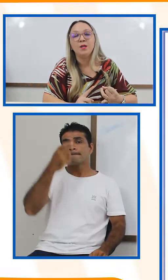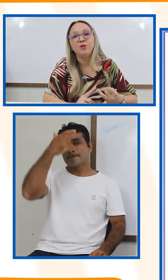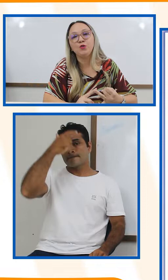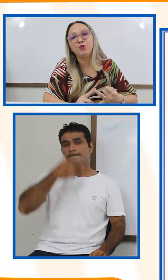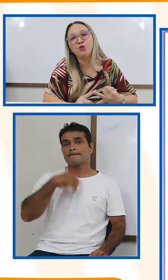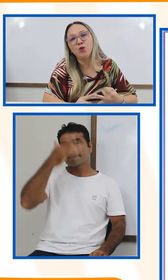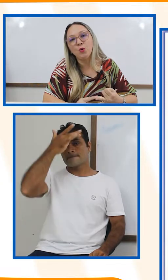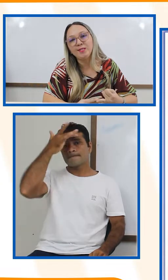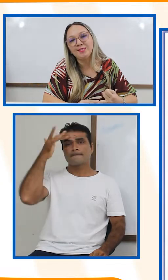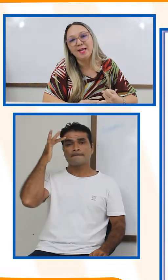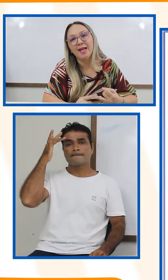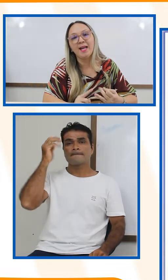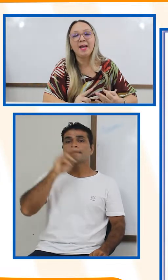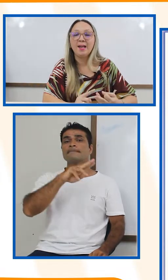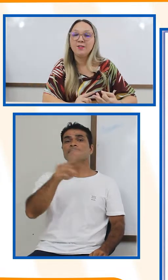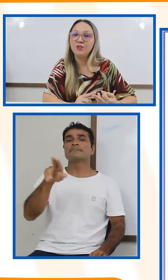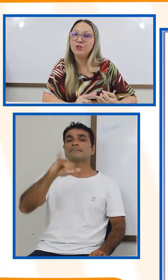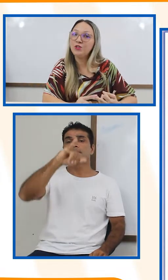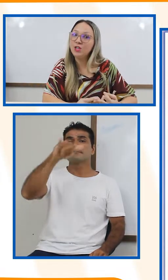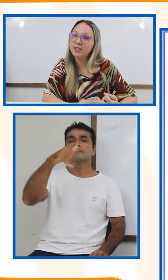João, José,